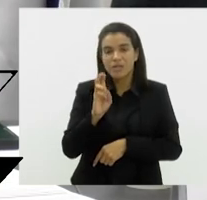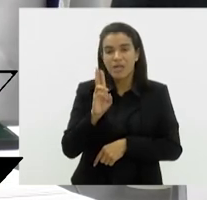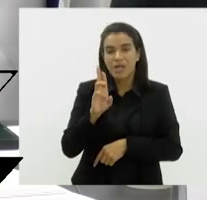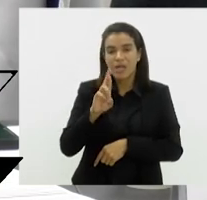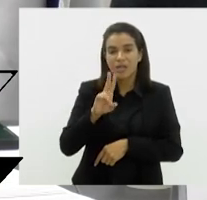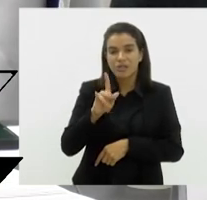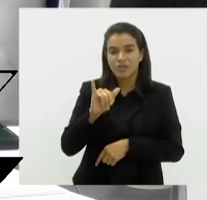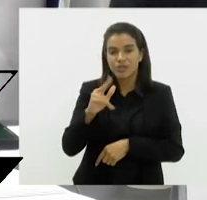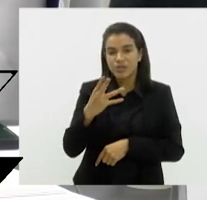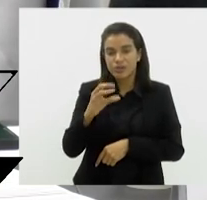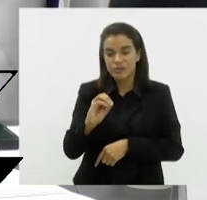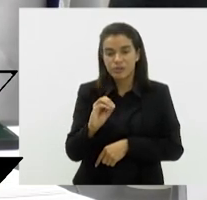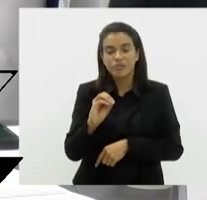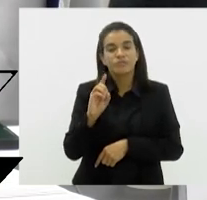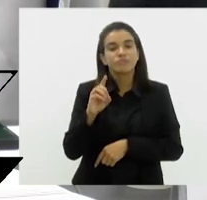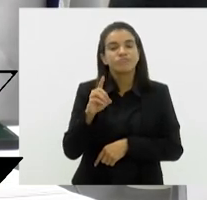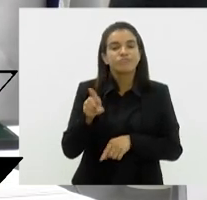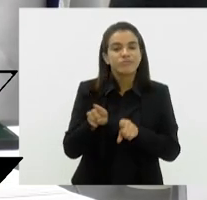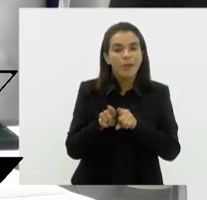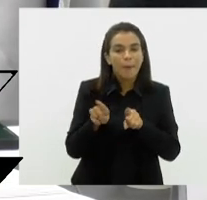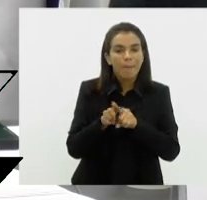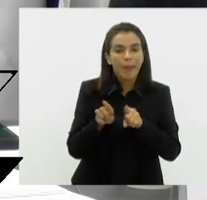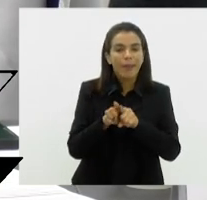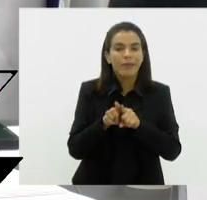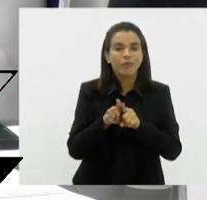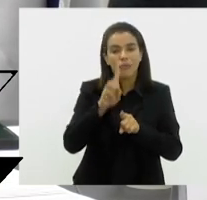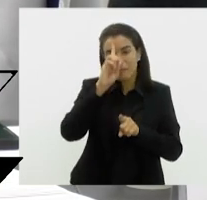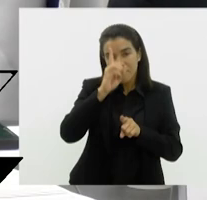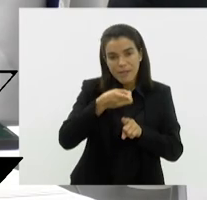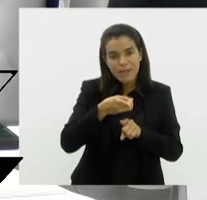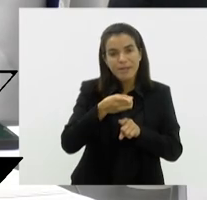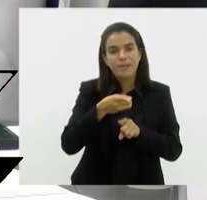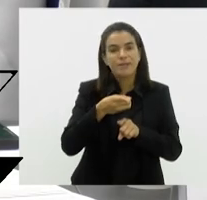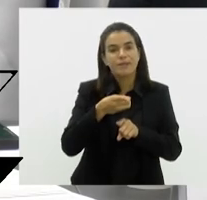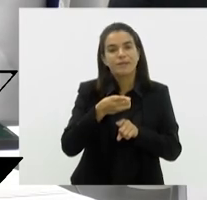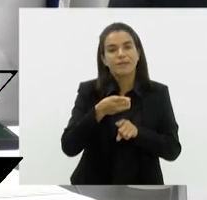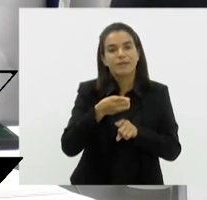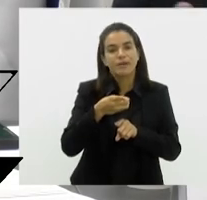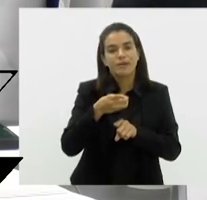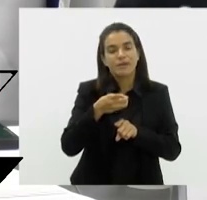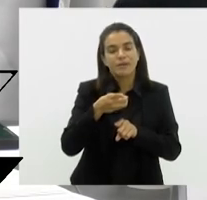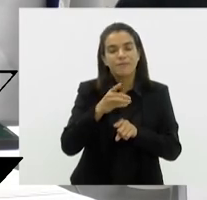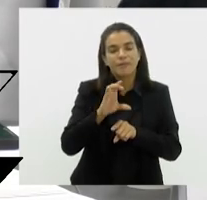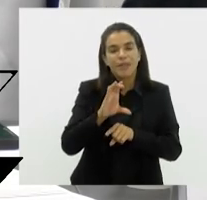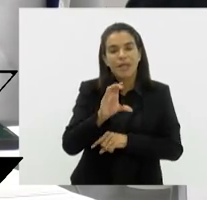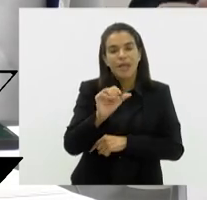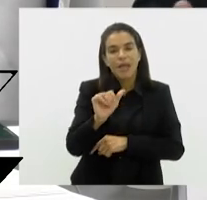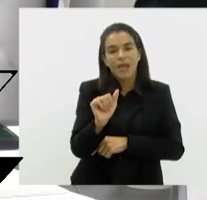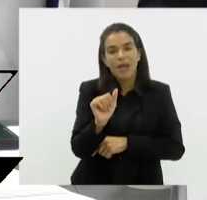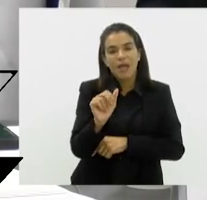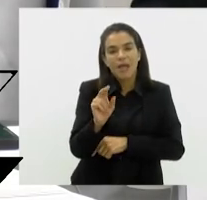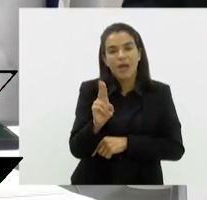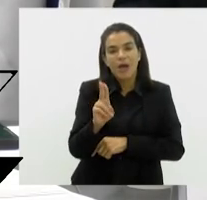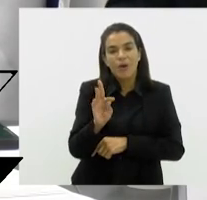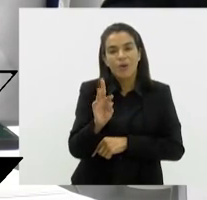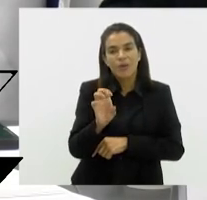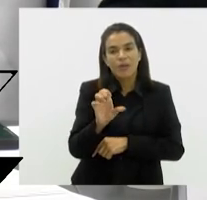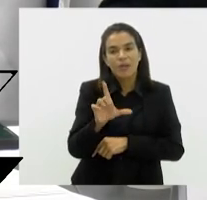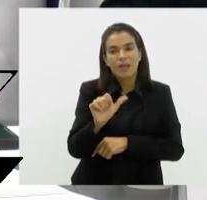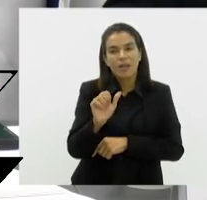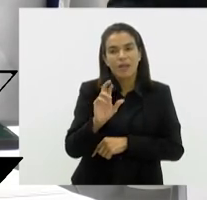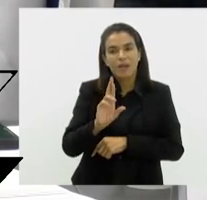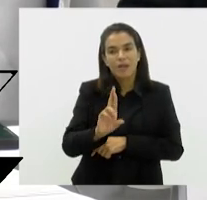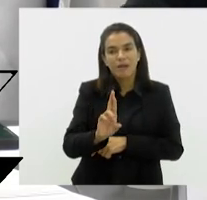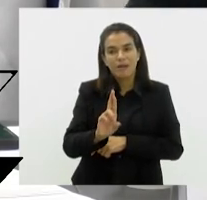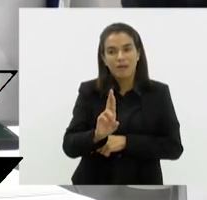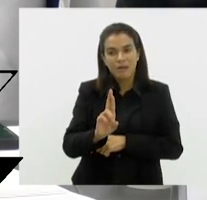questão de uma medida cautelar de... Mas a gente não corrigiu. Então vamos.